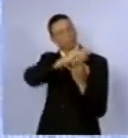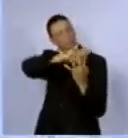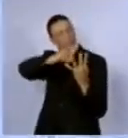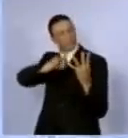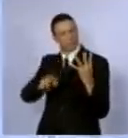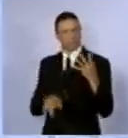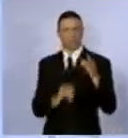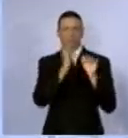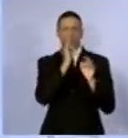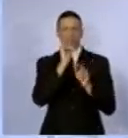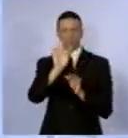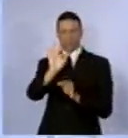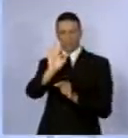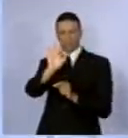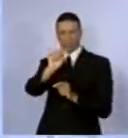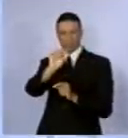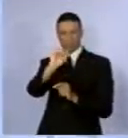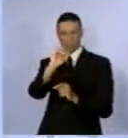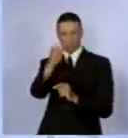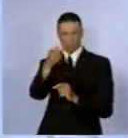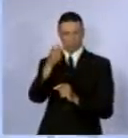A faixa seria de